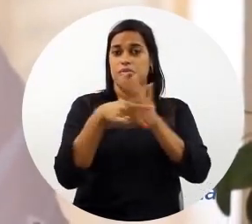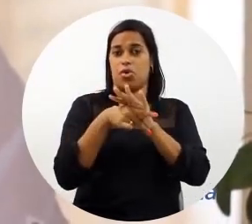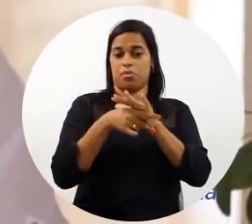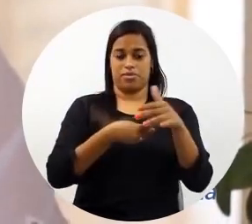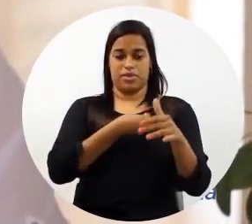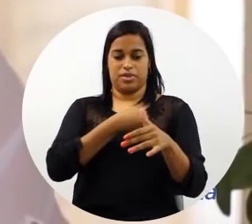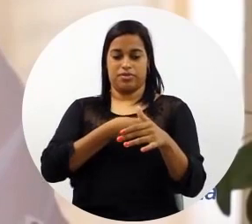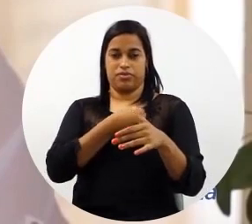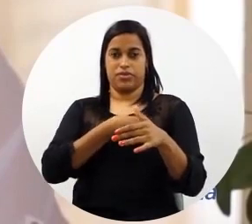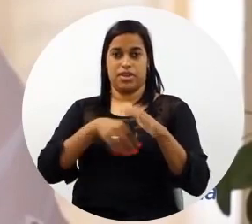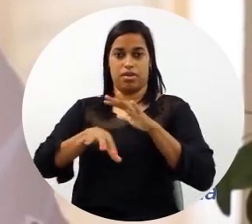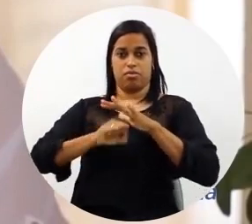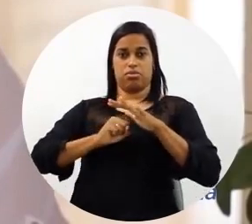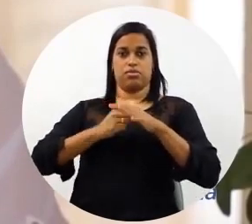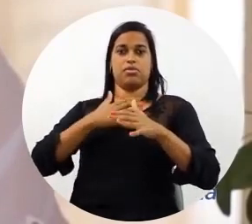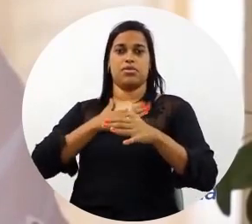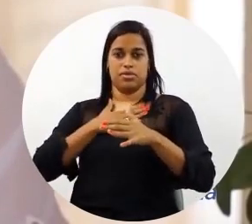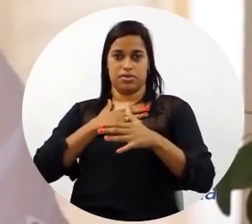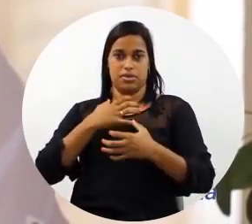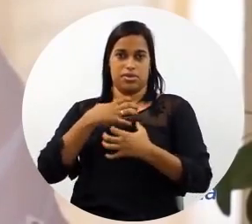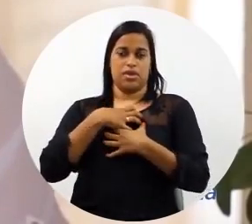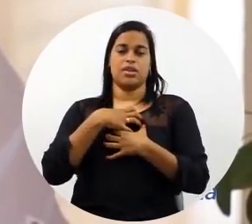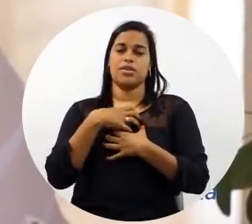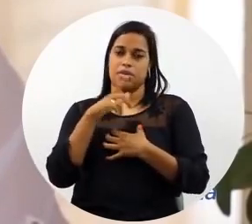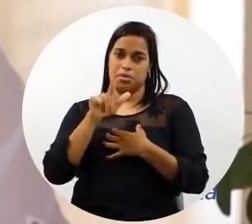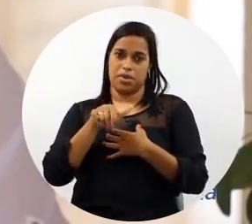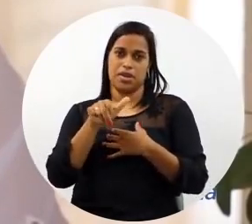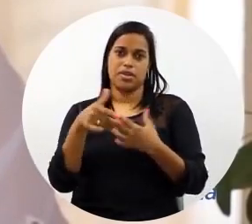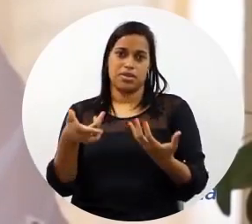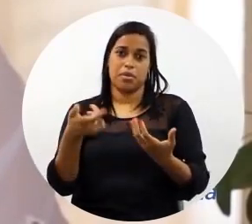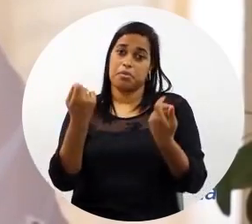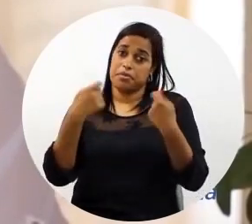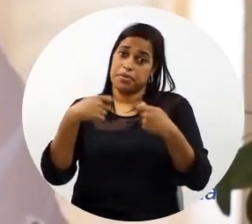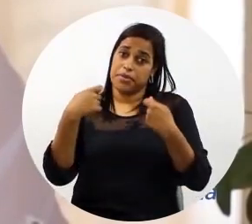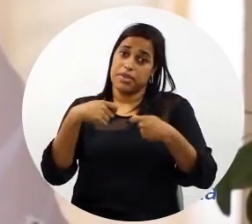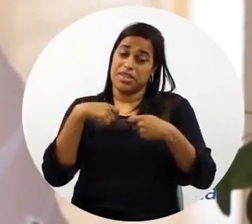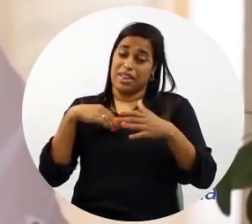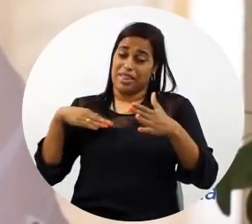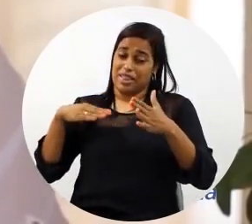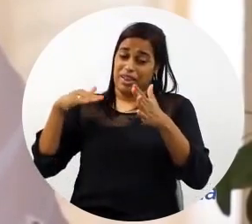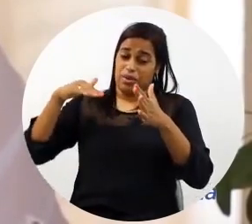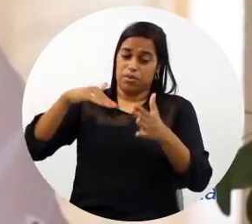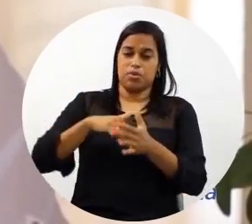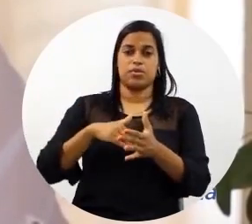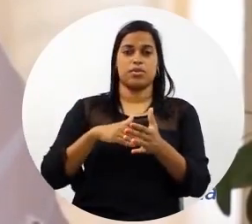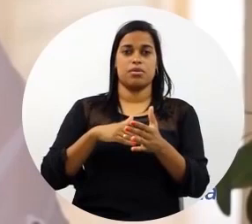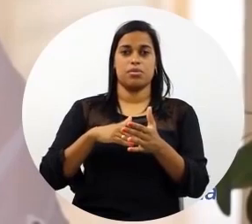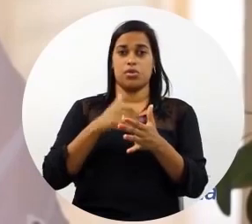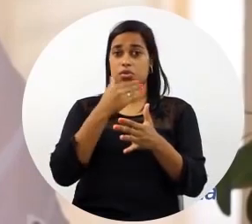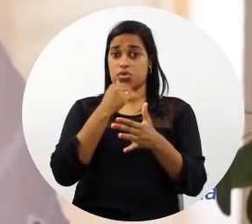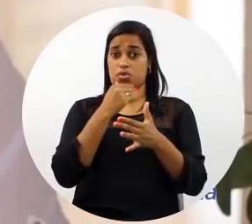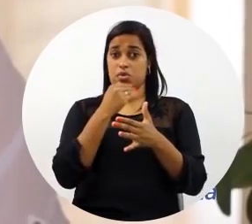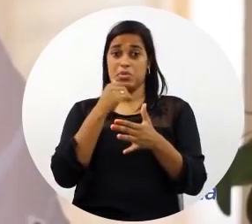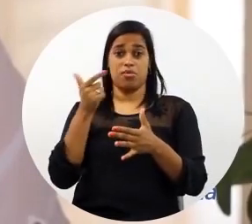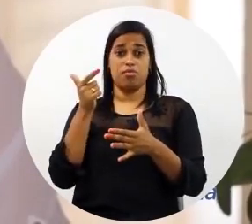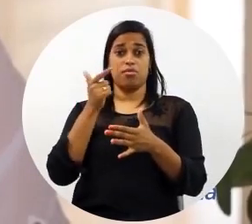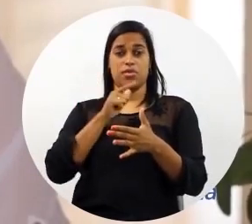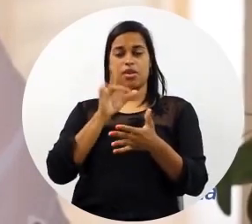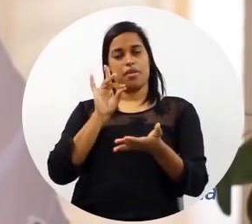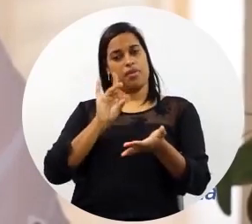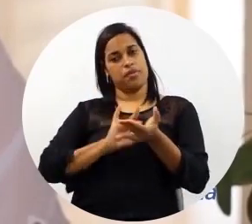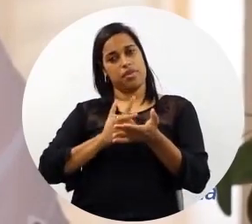degrau o suprimento das necessidades básicas e indo até o último degrau onde o homem está